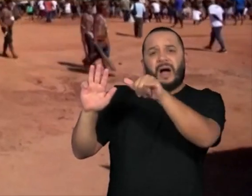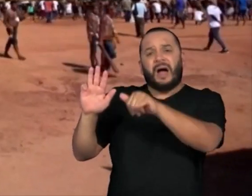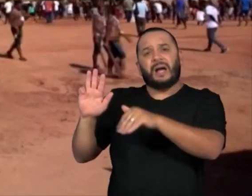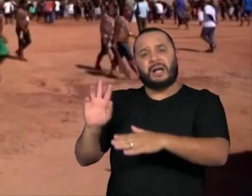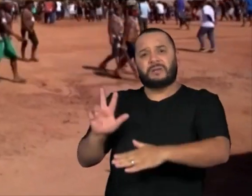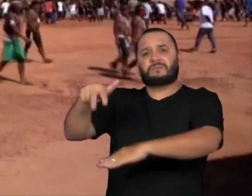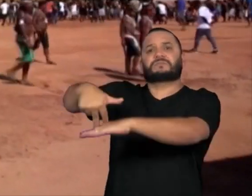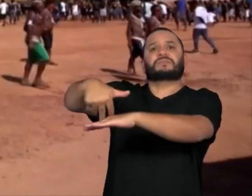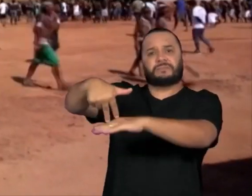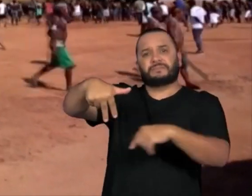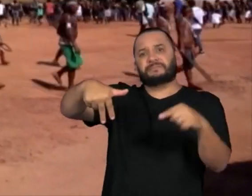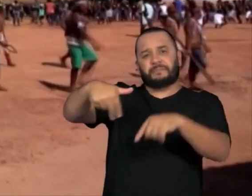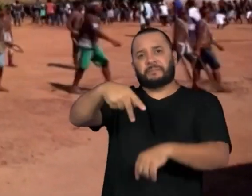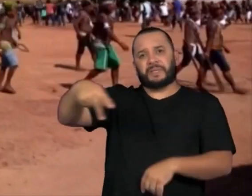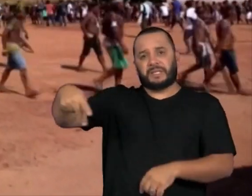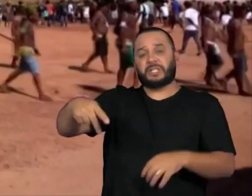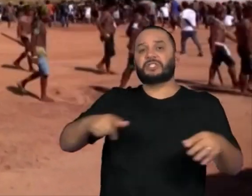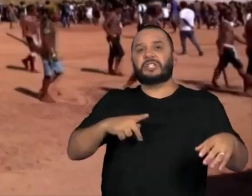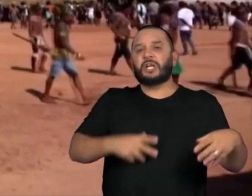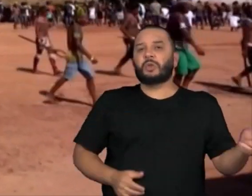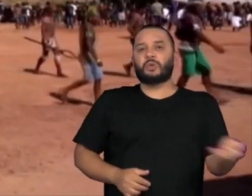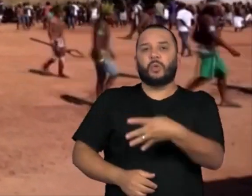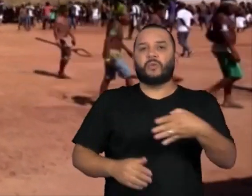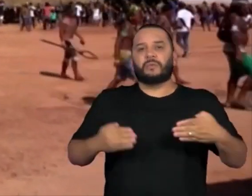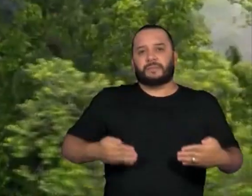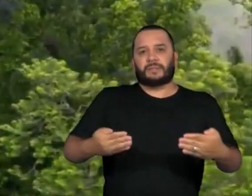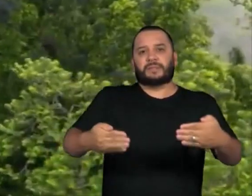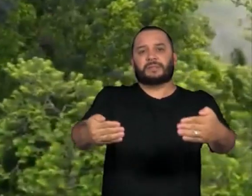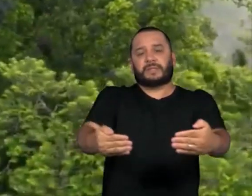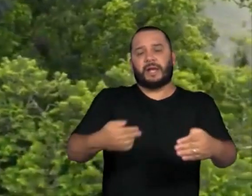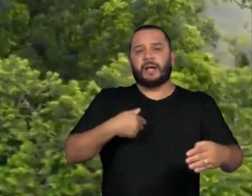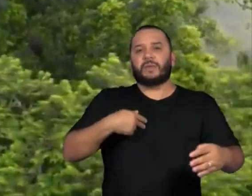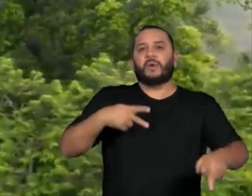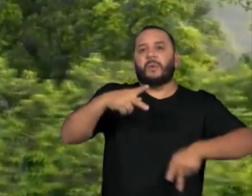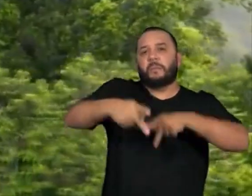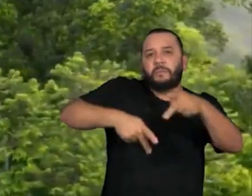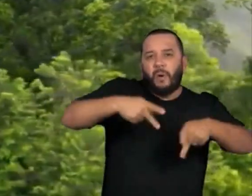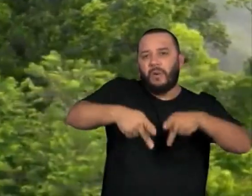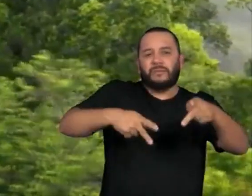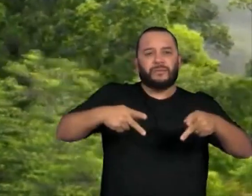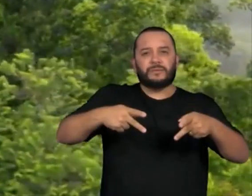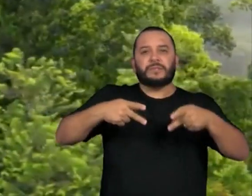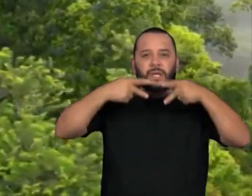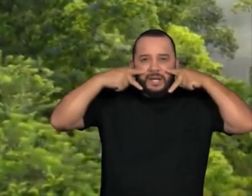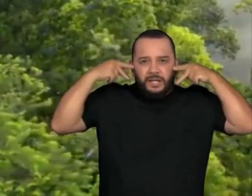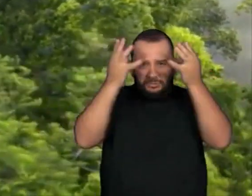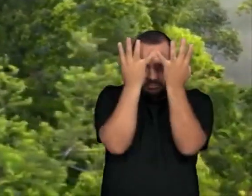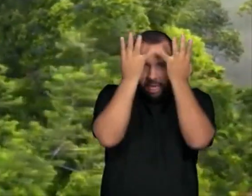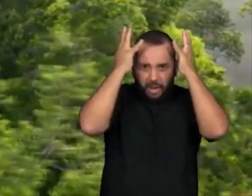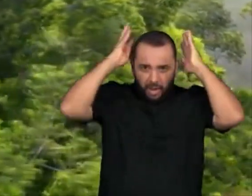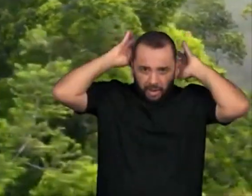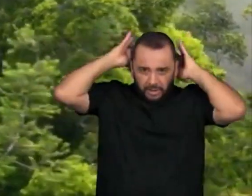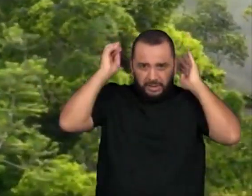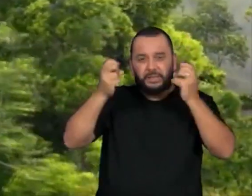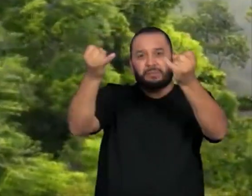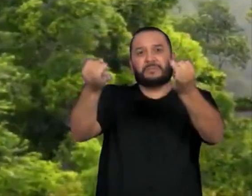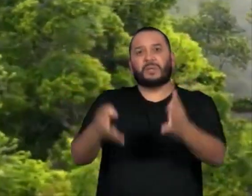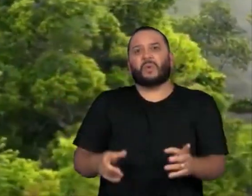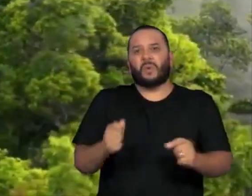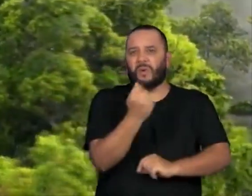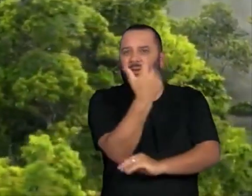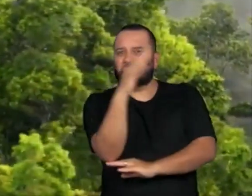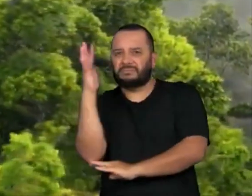novo ministério, o dos povos originários, e a cena com desmatamento zero. Não